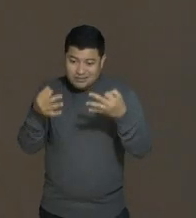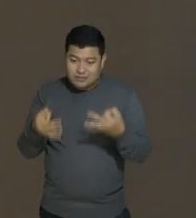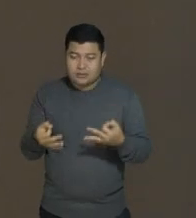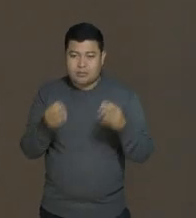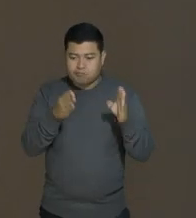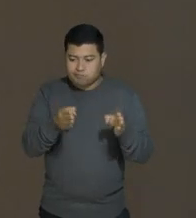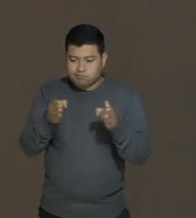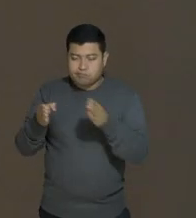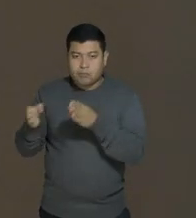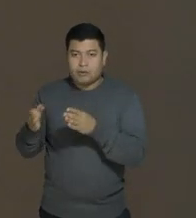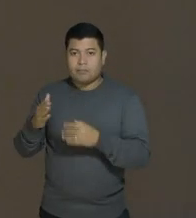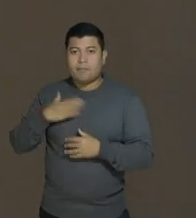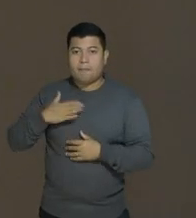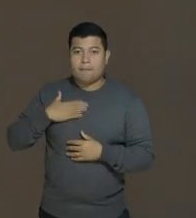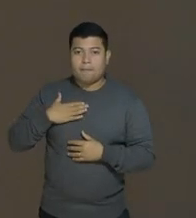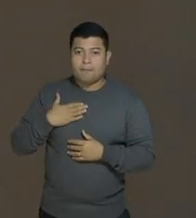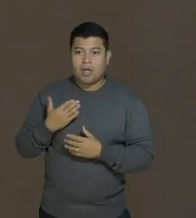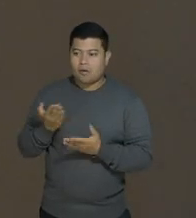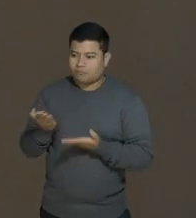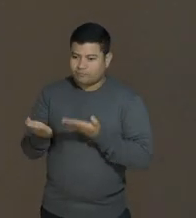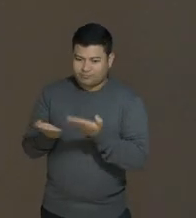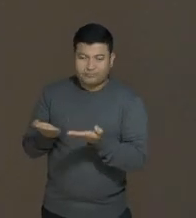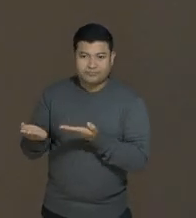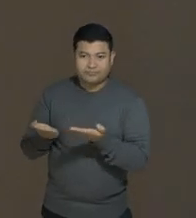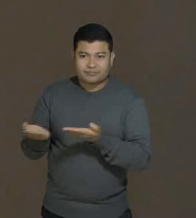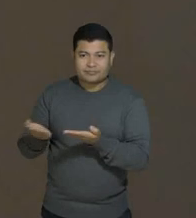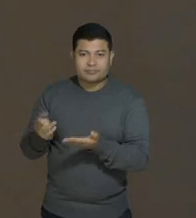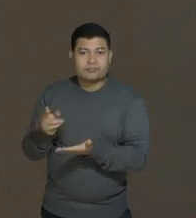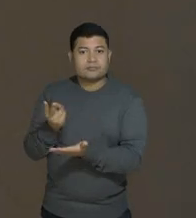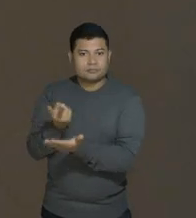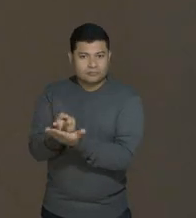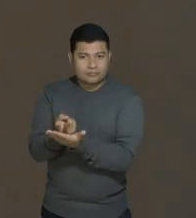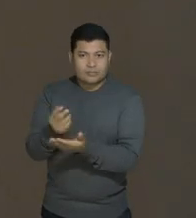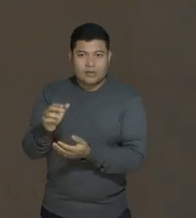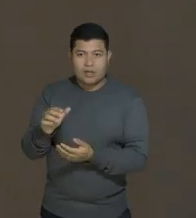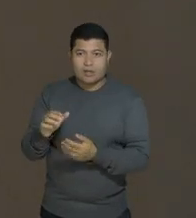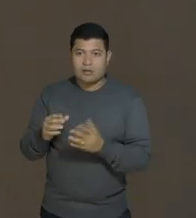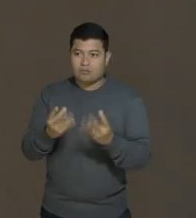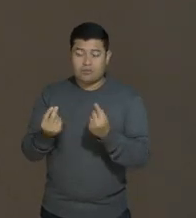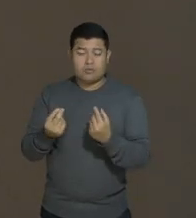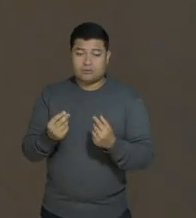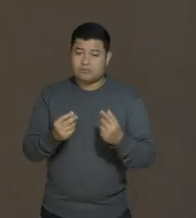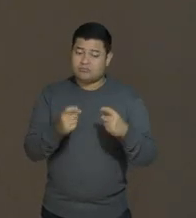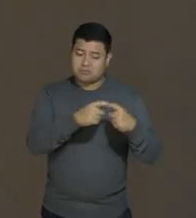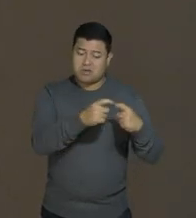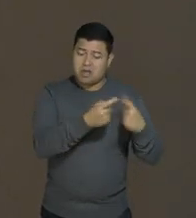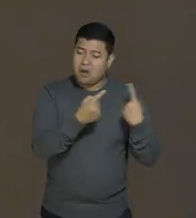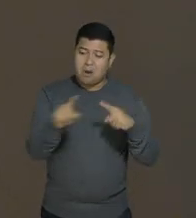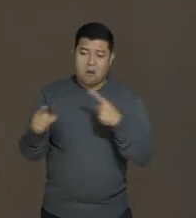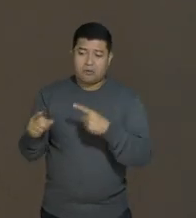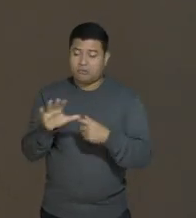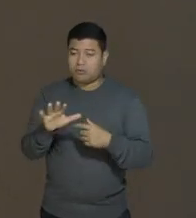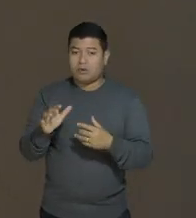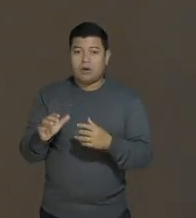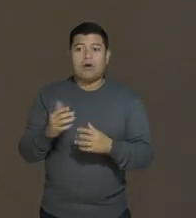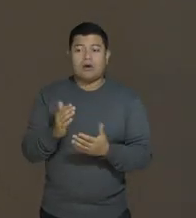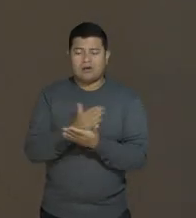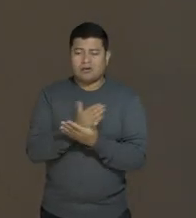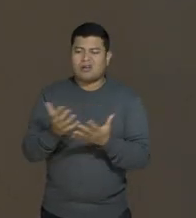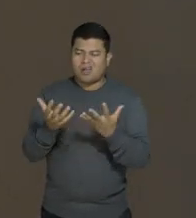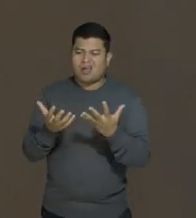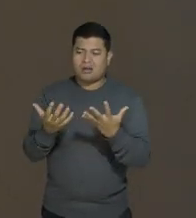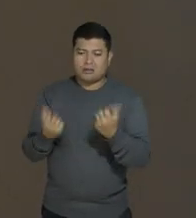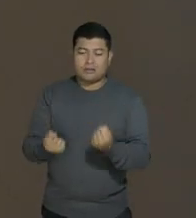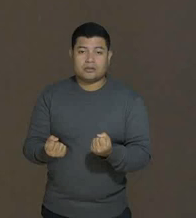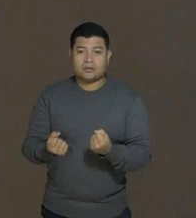Tanto é que meus pacientes, a grande maioria, tem médico que é contra, tem médico que é a favor, mas eu uso às vezes, quando ele, às vezes só está atrapalhando a